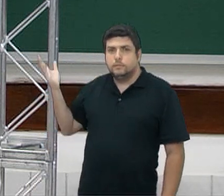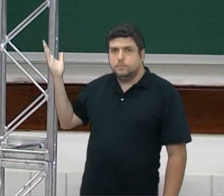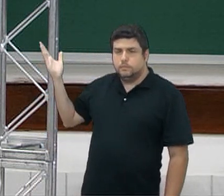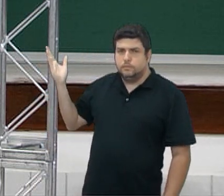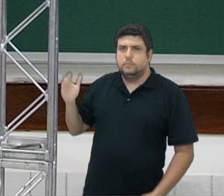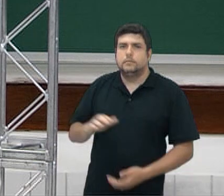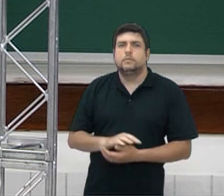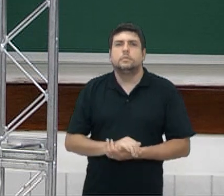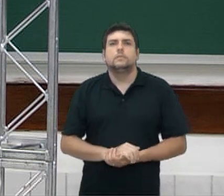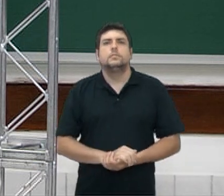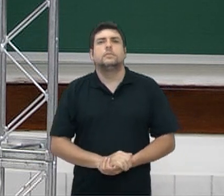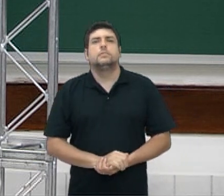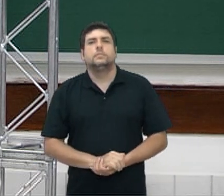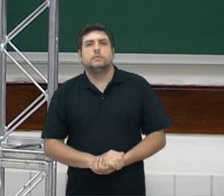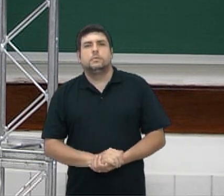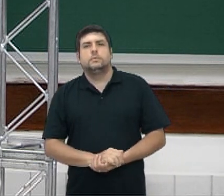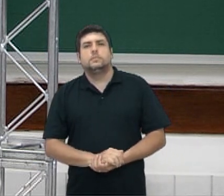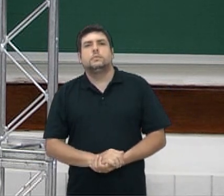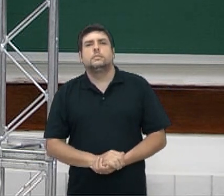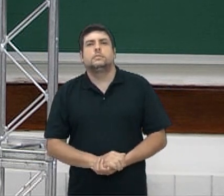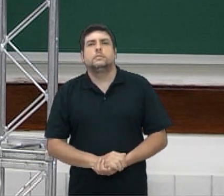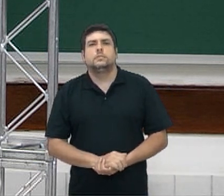Vamos pensar no seguinte.